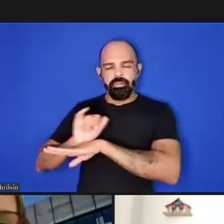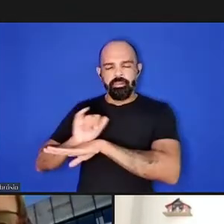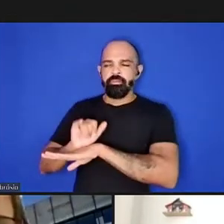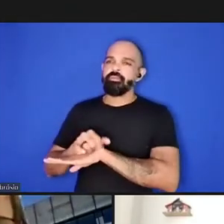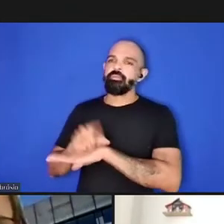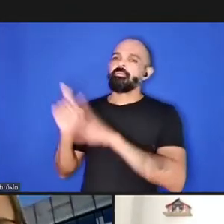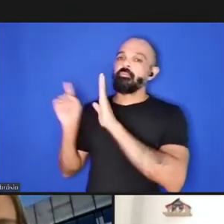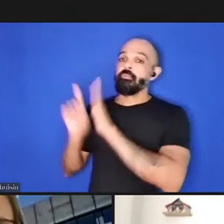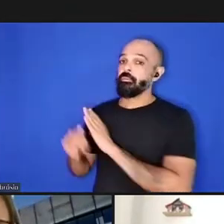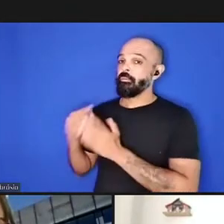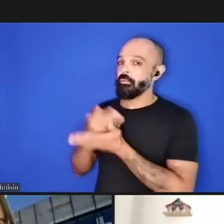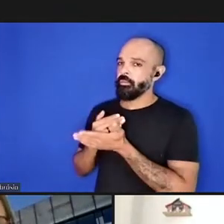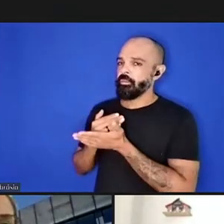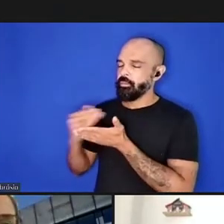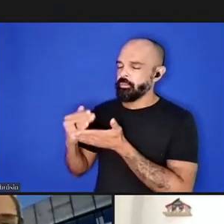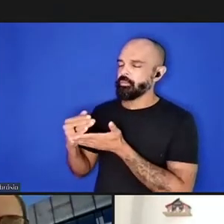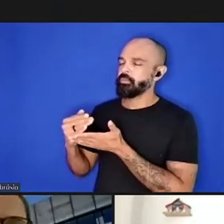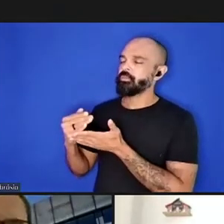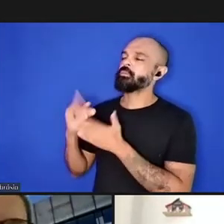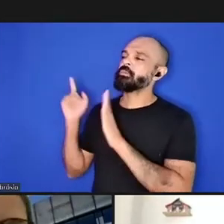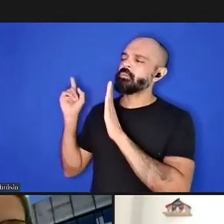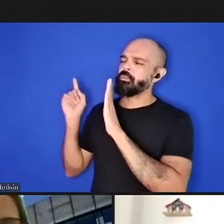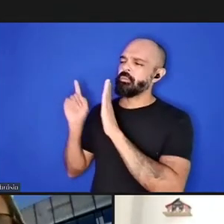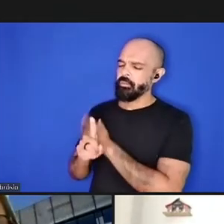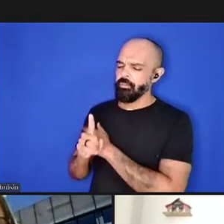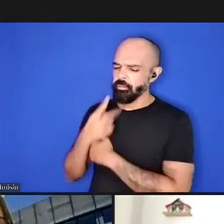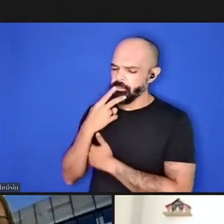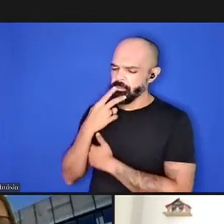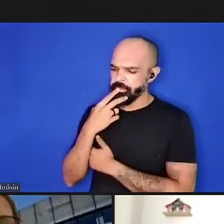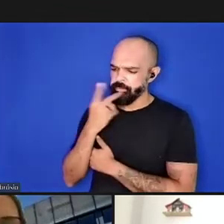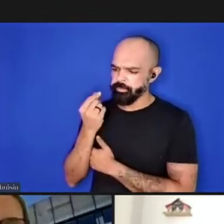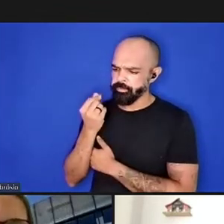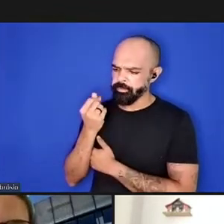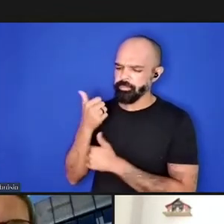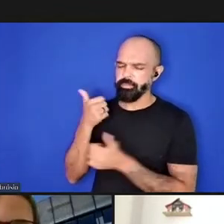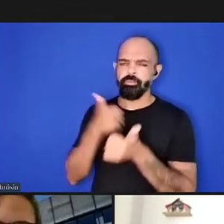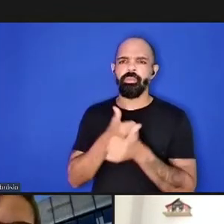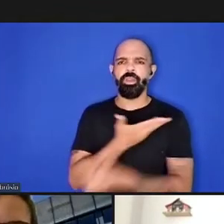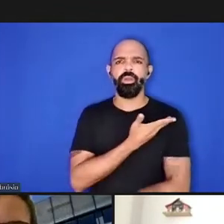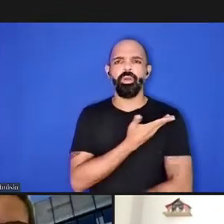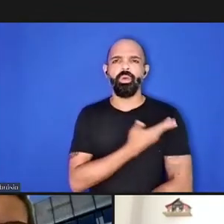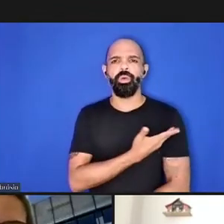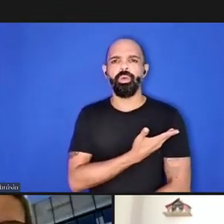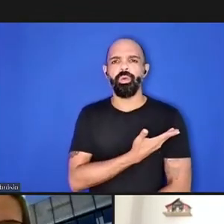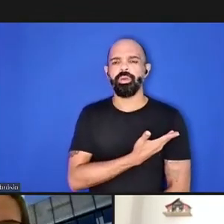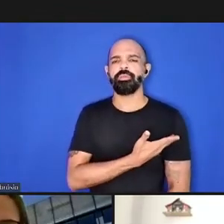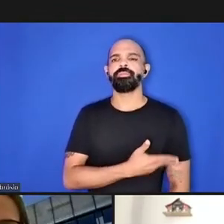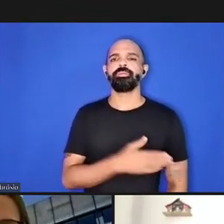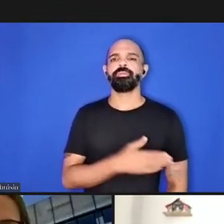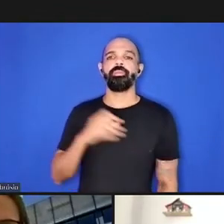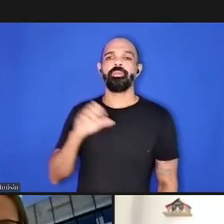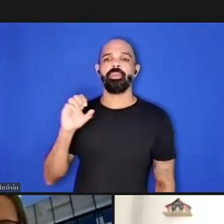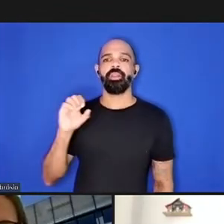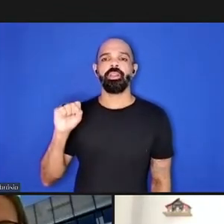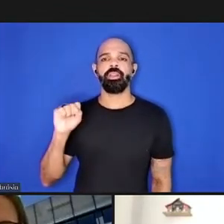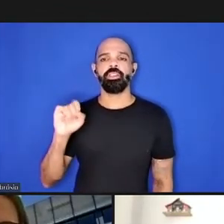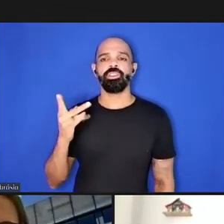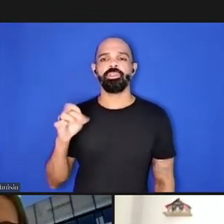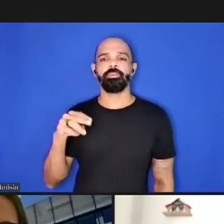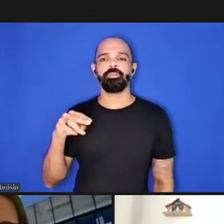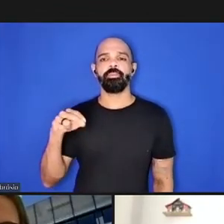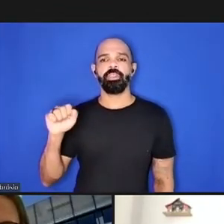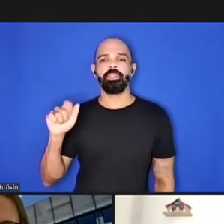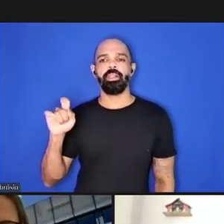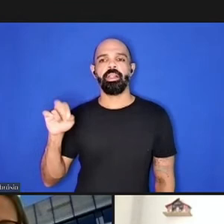na verdade, fazendo, teve uma questão de uma de nossas colegas pesquisadoras, Ximena Lara Mendes, perguntando sobre quais